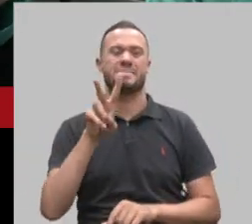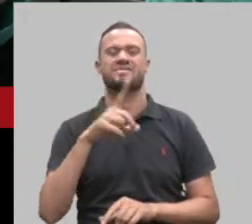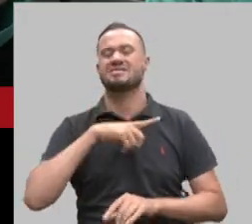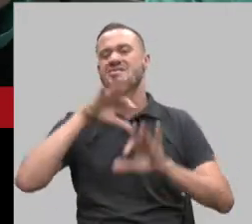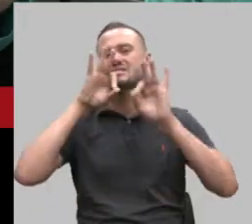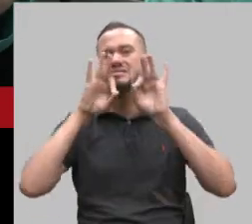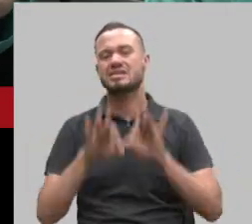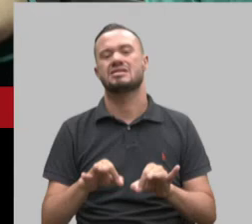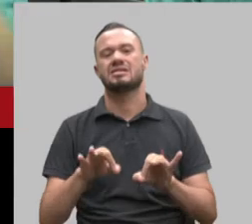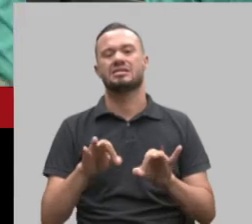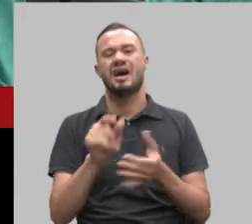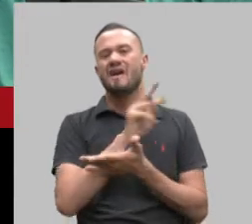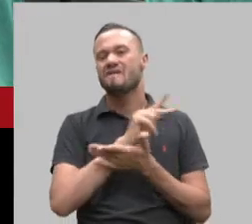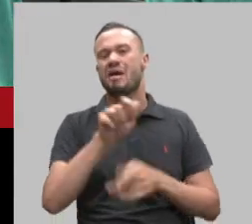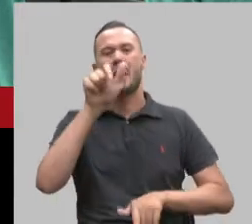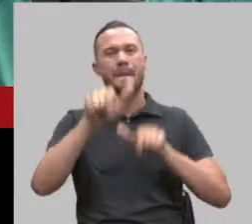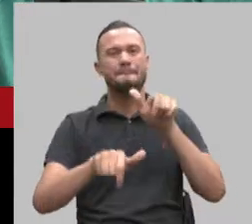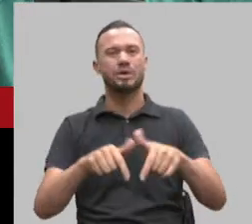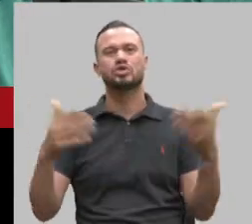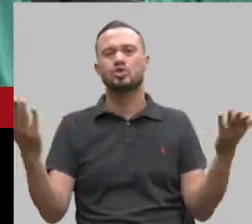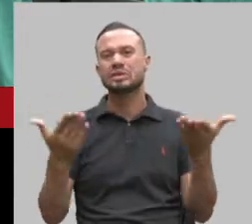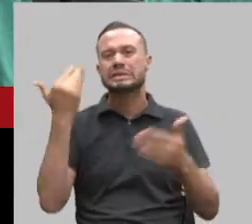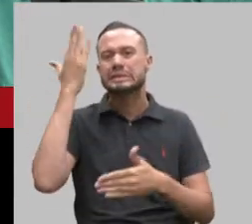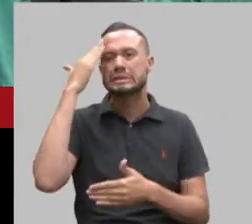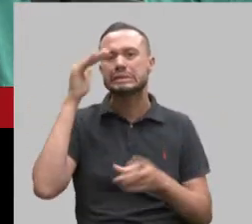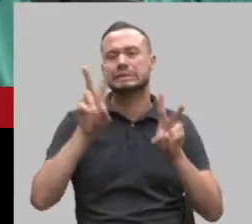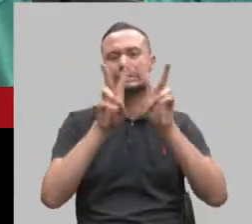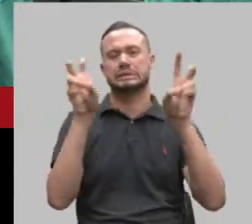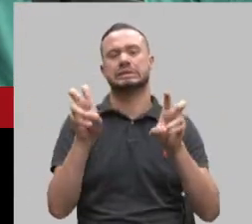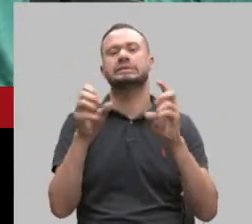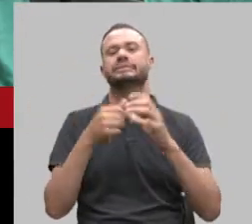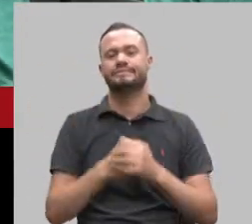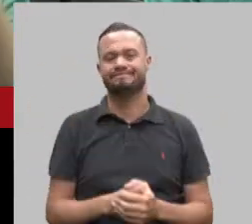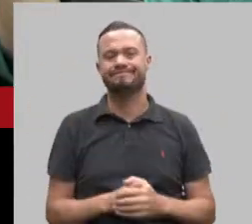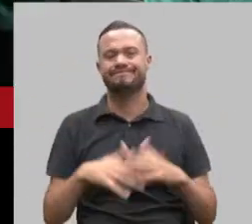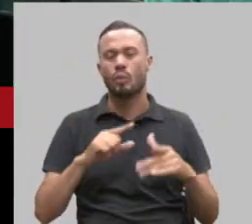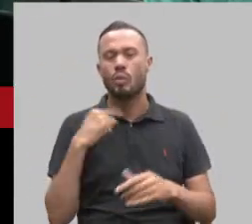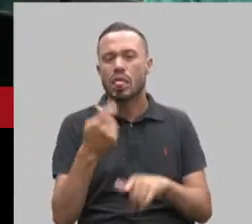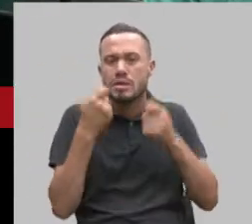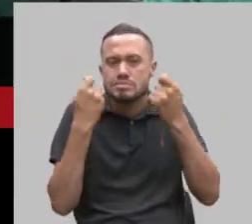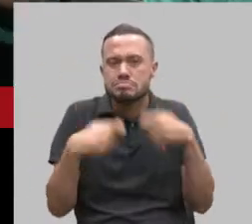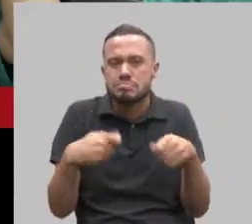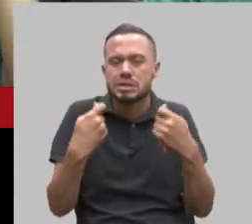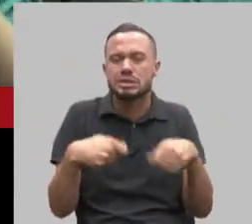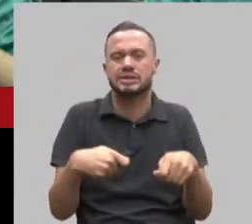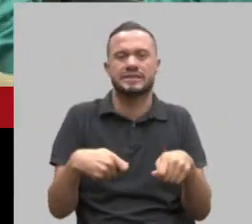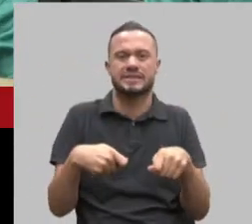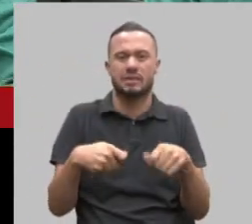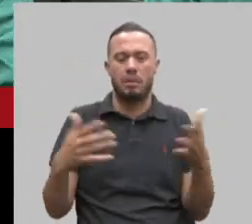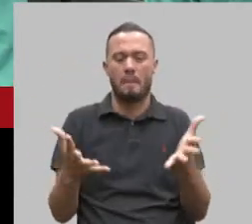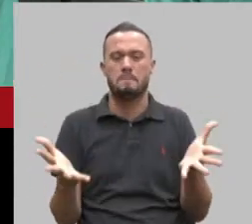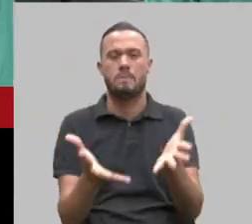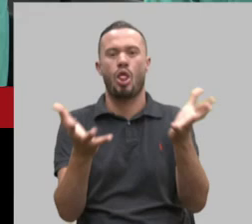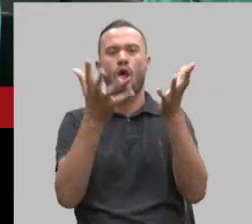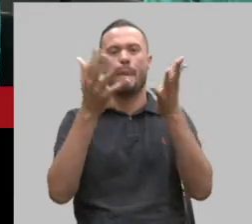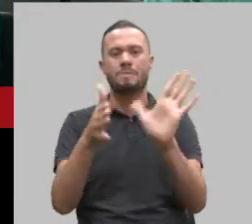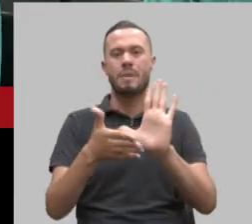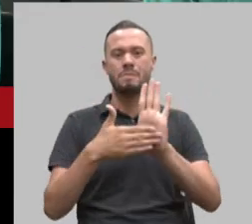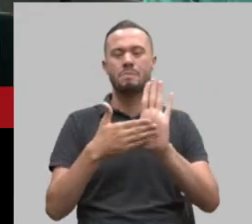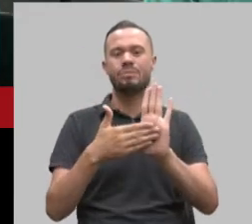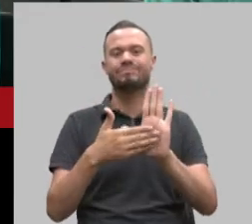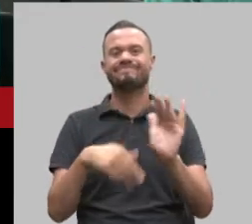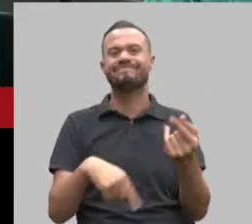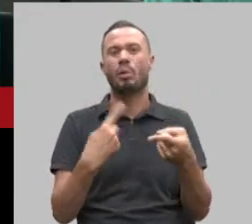minoria das pessoas que estão aqui sabem disso então nós precisamos eh promover essa proposta porque é uma